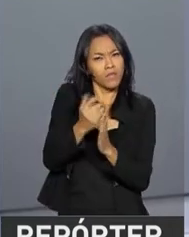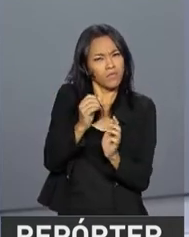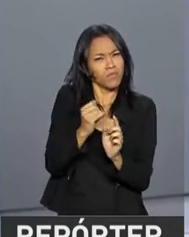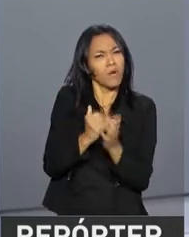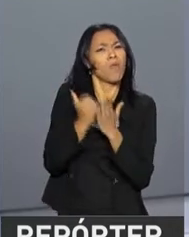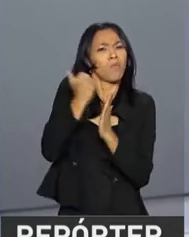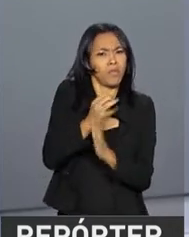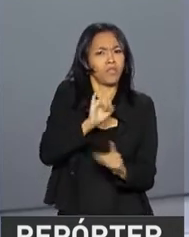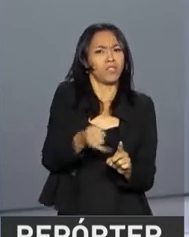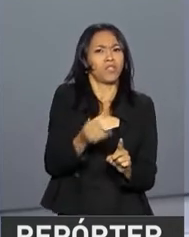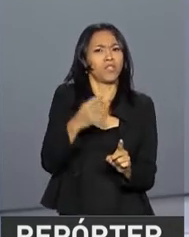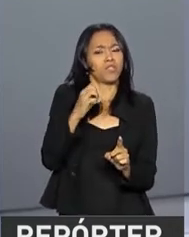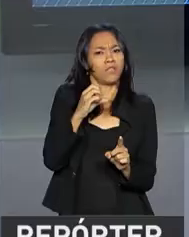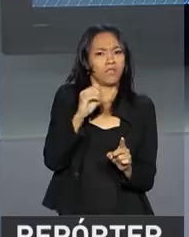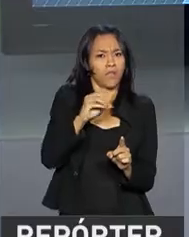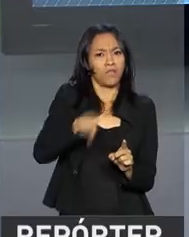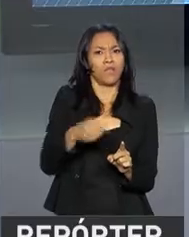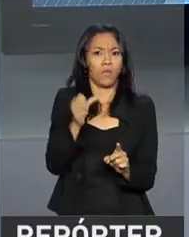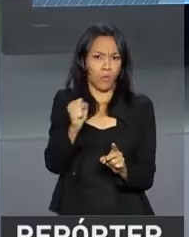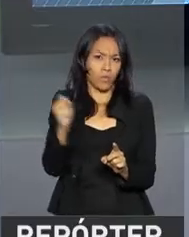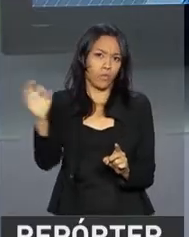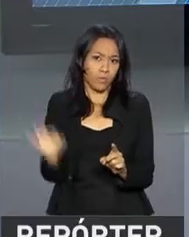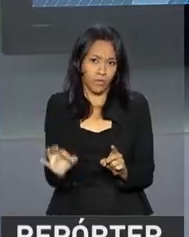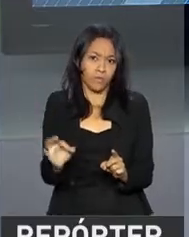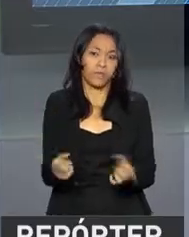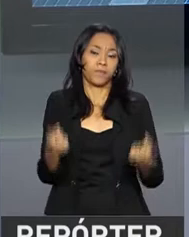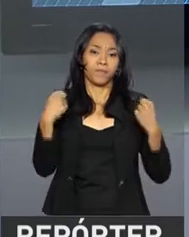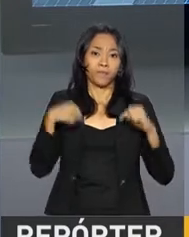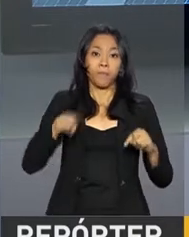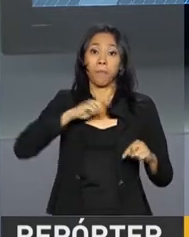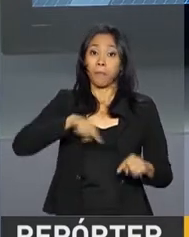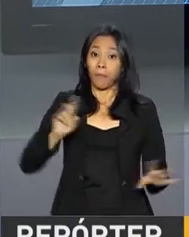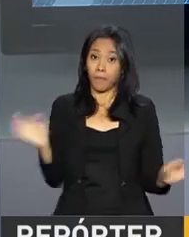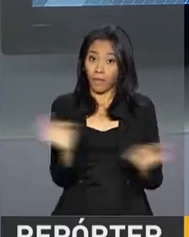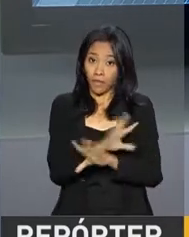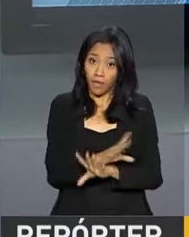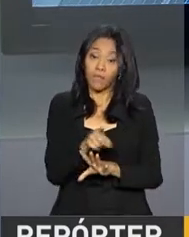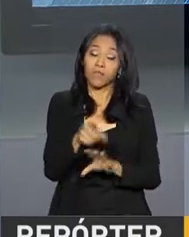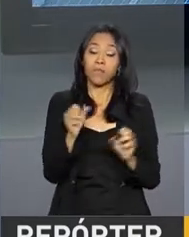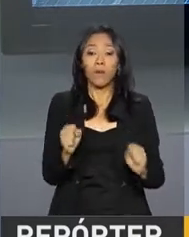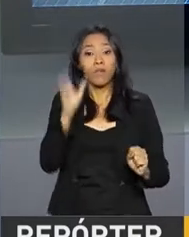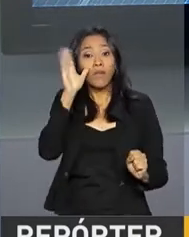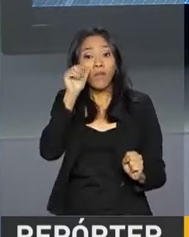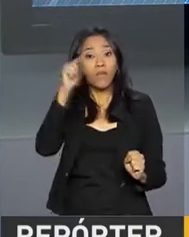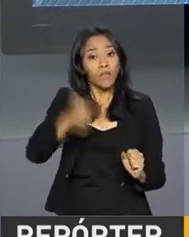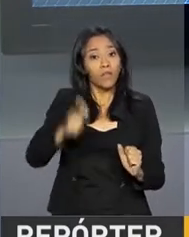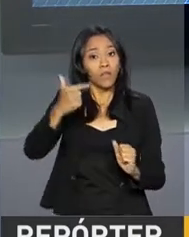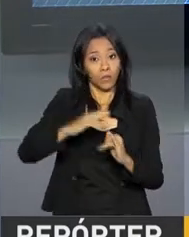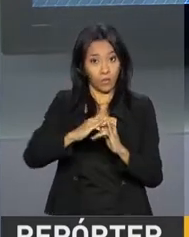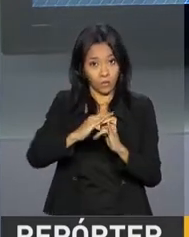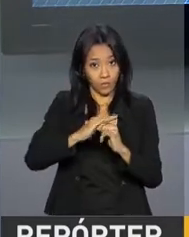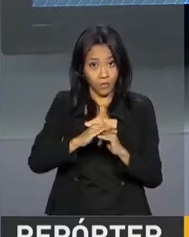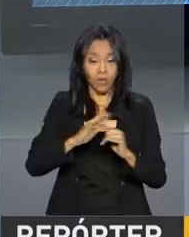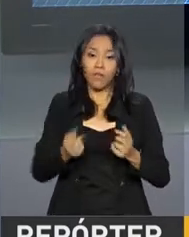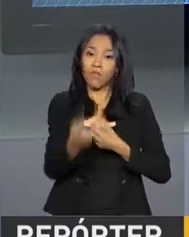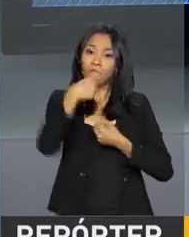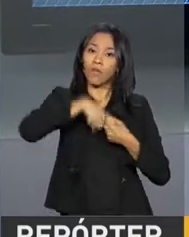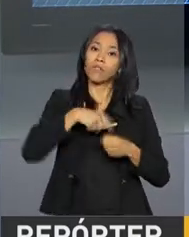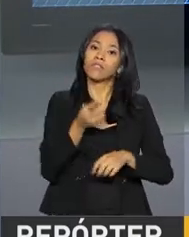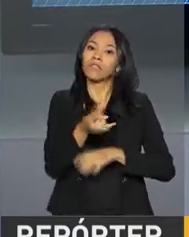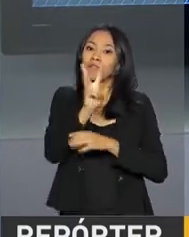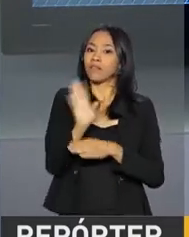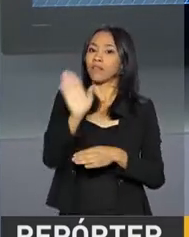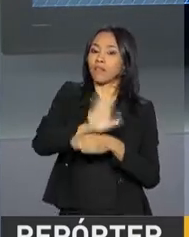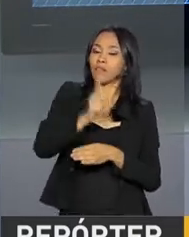0,8 por cento nós ficamos por aqui você pode ver as reportagens no youtube voltamos às três da tarde na